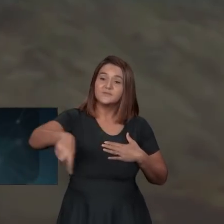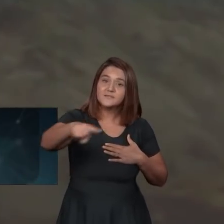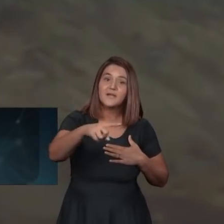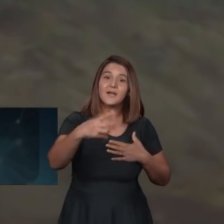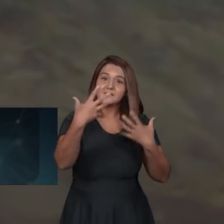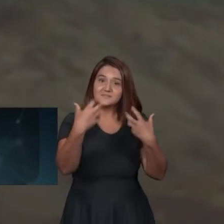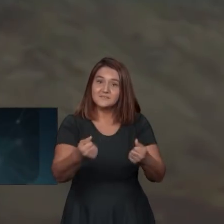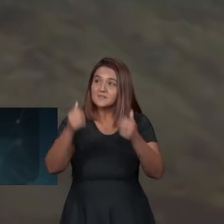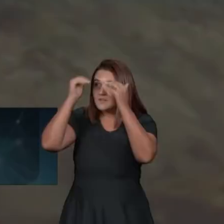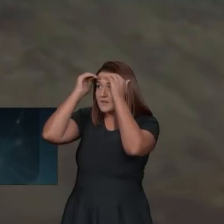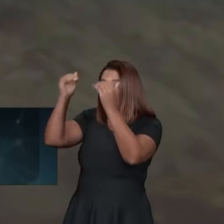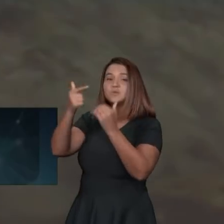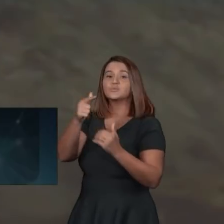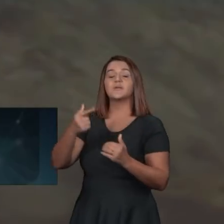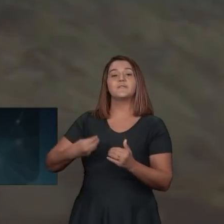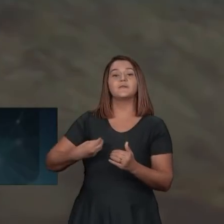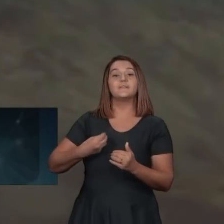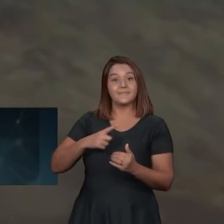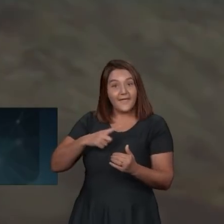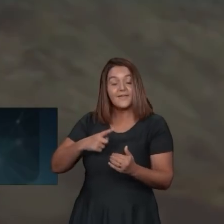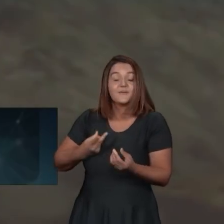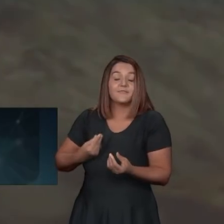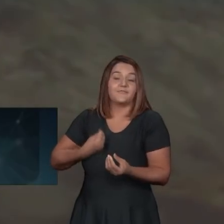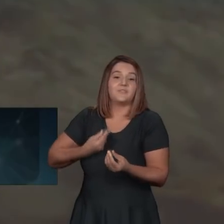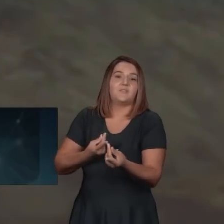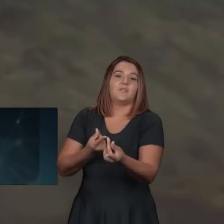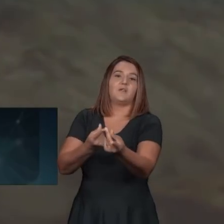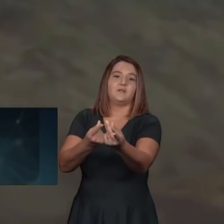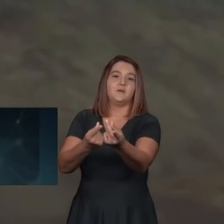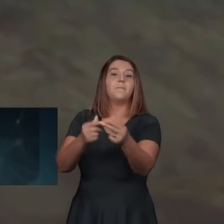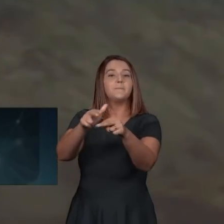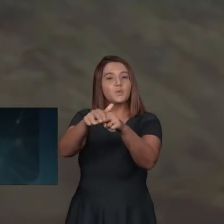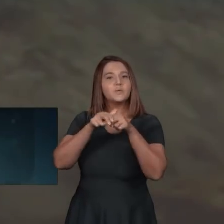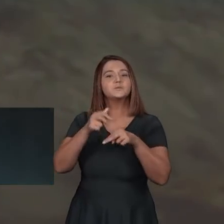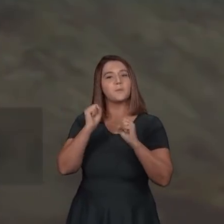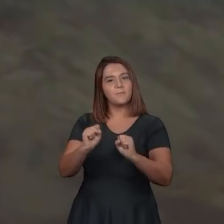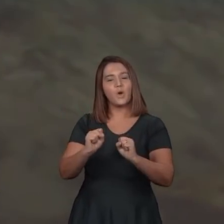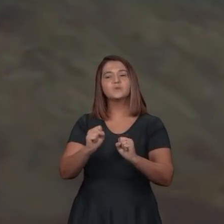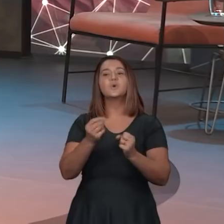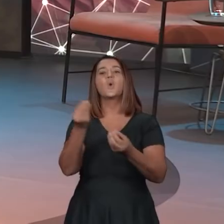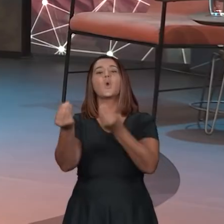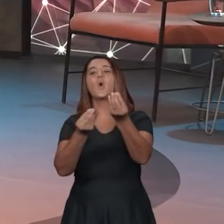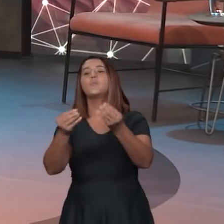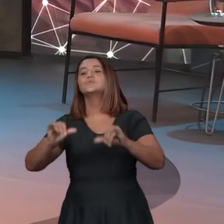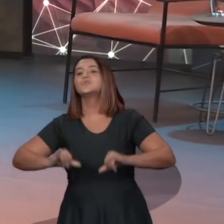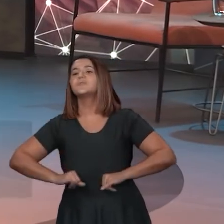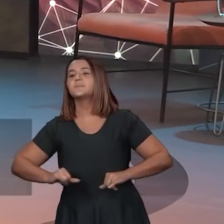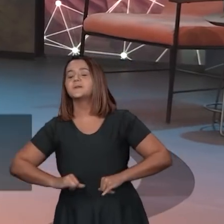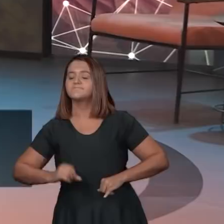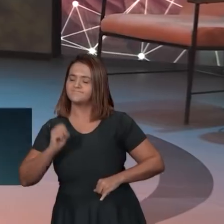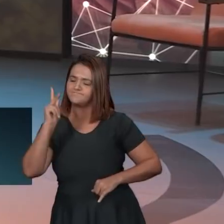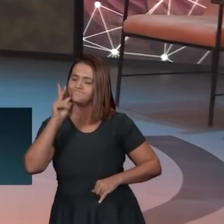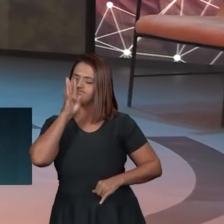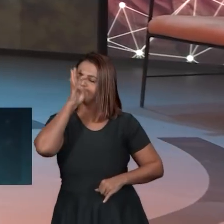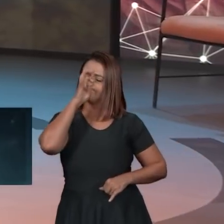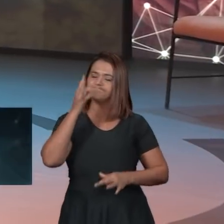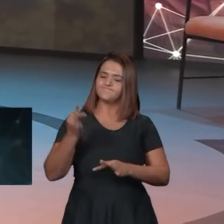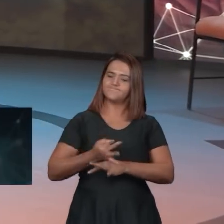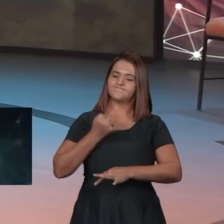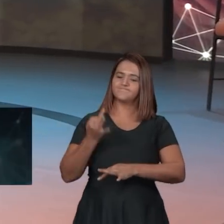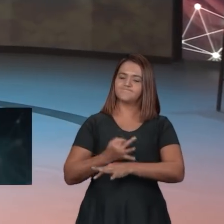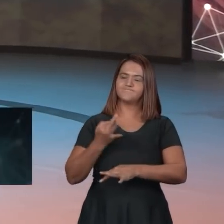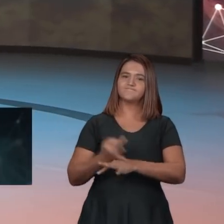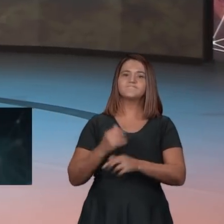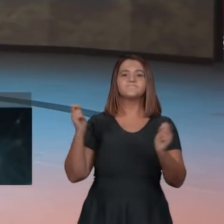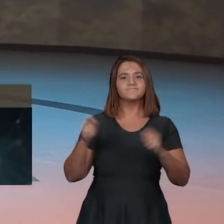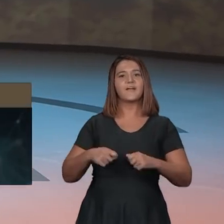quando Cristo morreu por mim, agora que eu sei o porquê, eu posso enfrentar o como. Eu não tenho uma resposta além desta